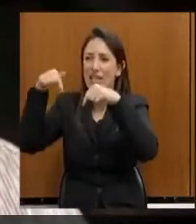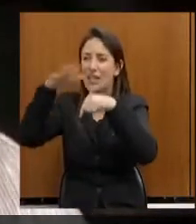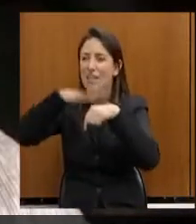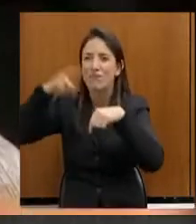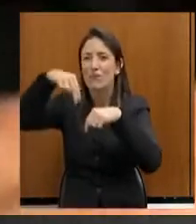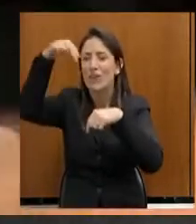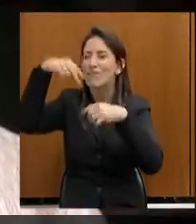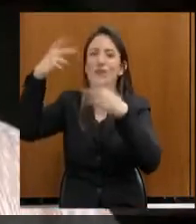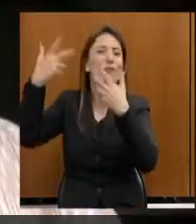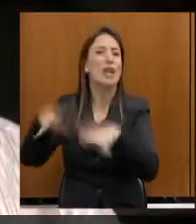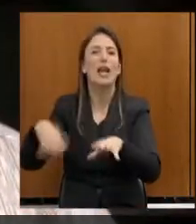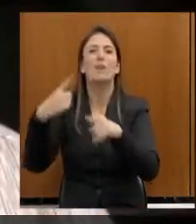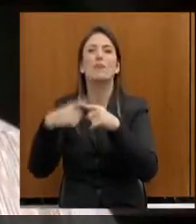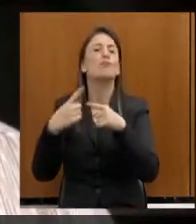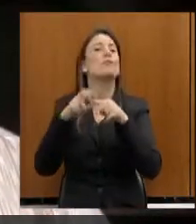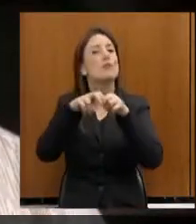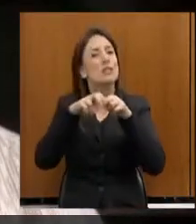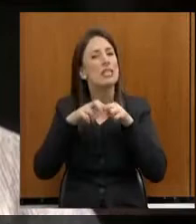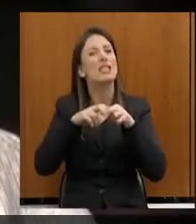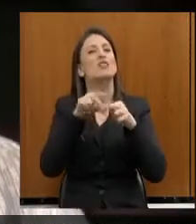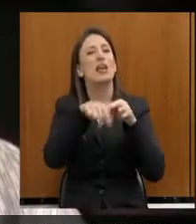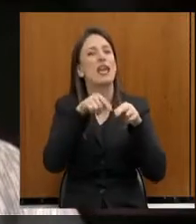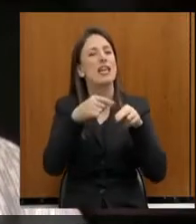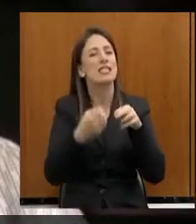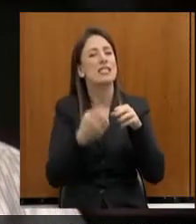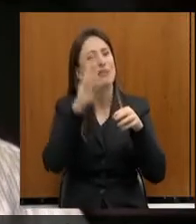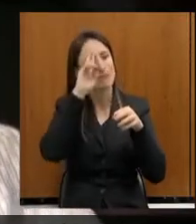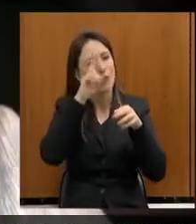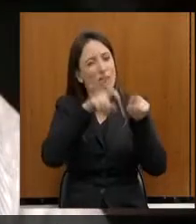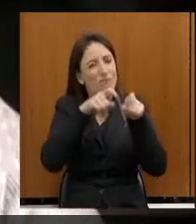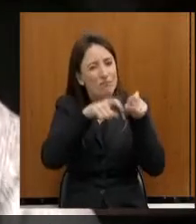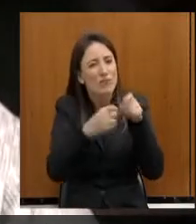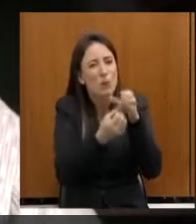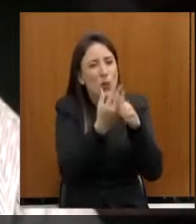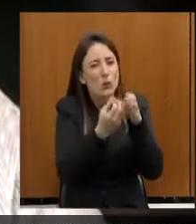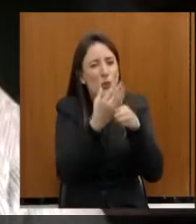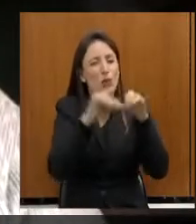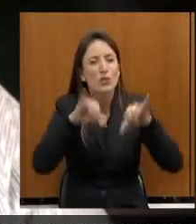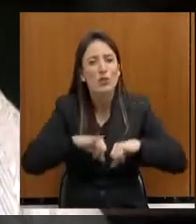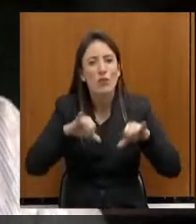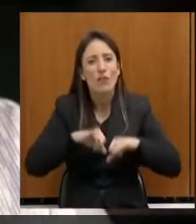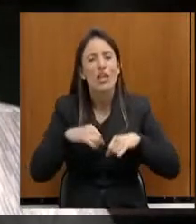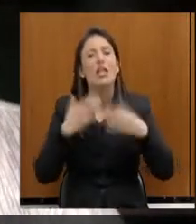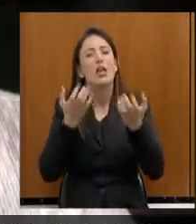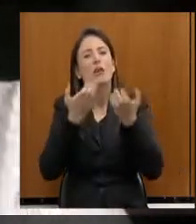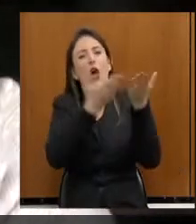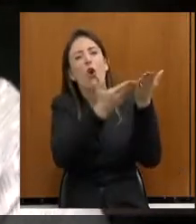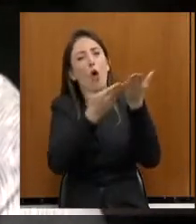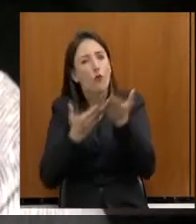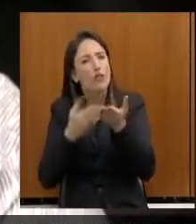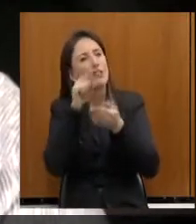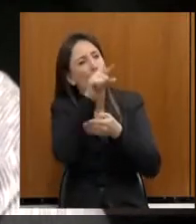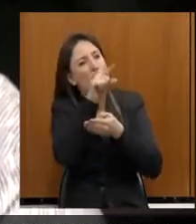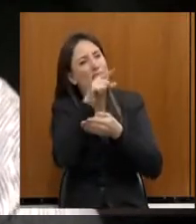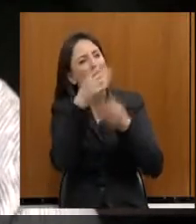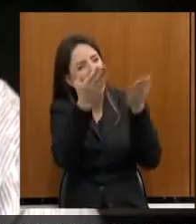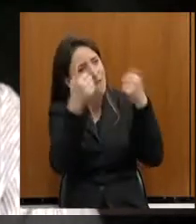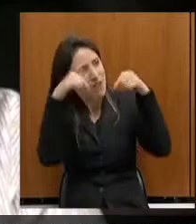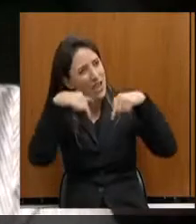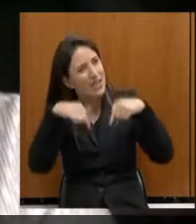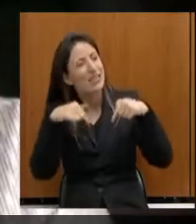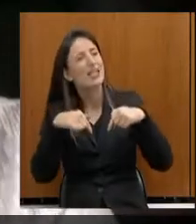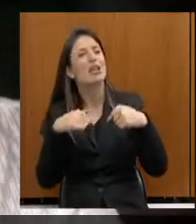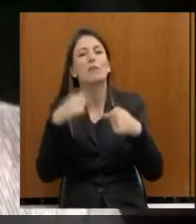porque o pequeno produtor tá sofrendo eu queria que a senhora Depois eu já fiz o convite a senhora vir aqui contigo o a Sociedade